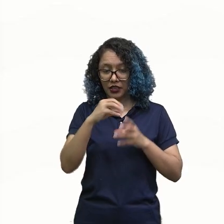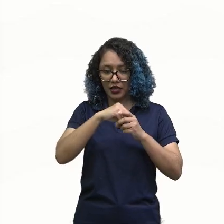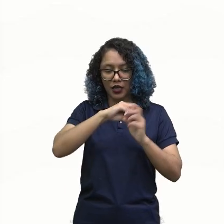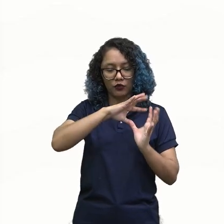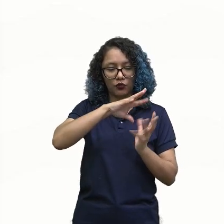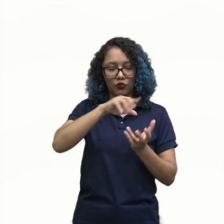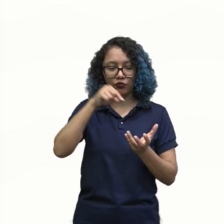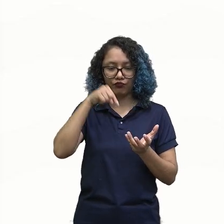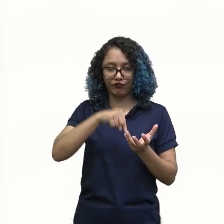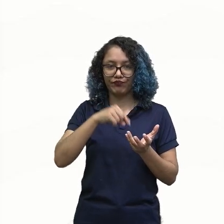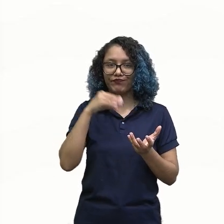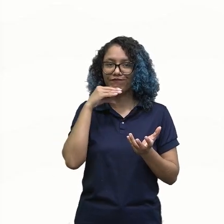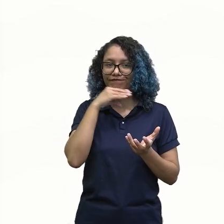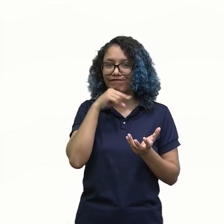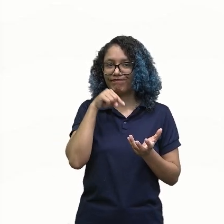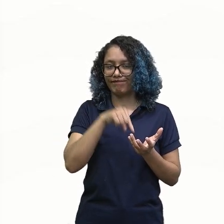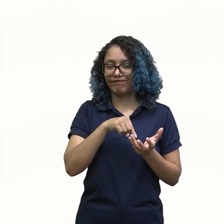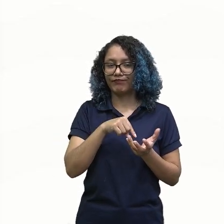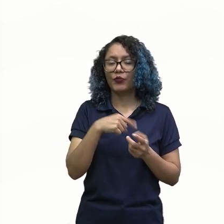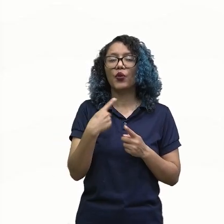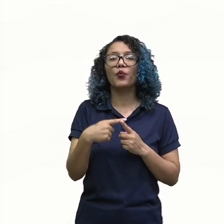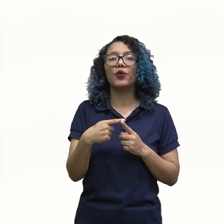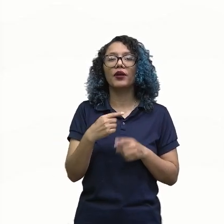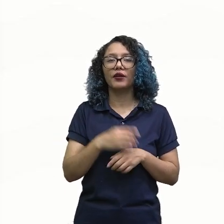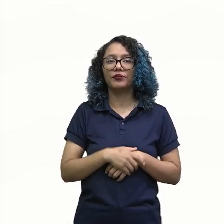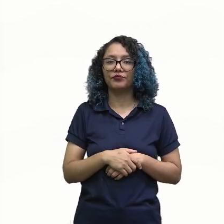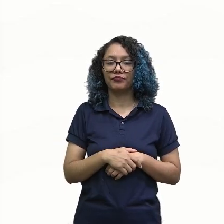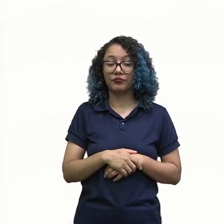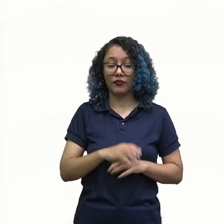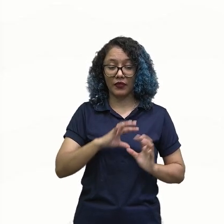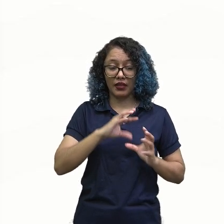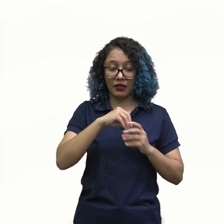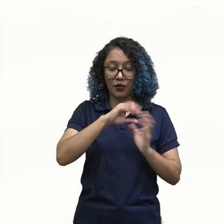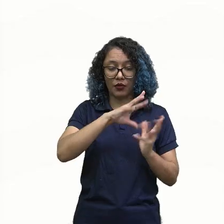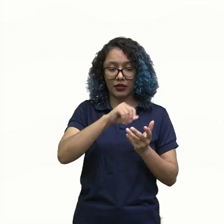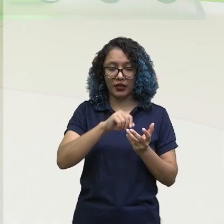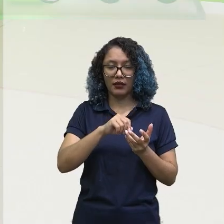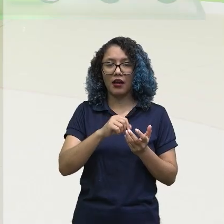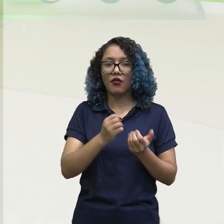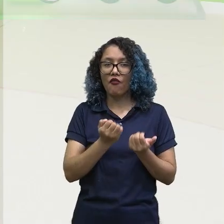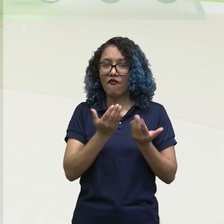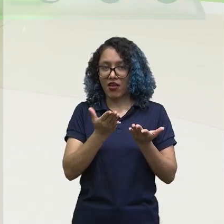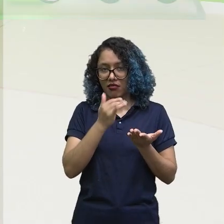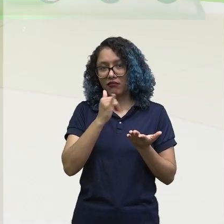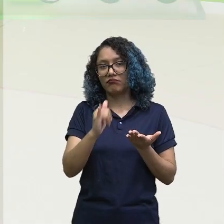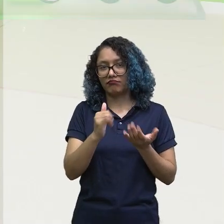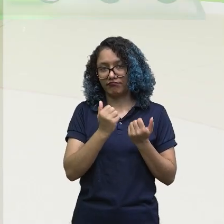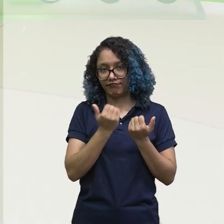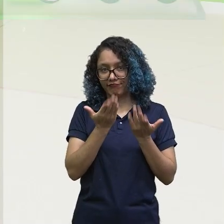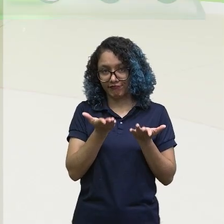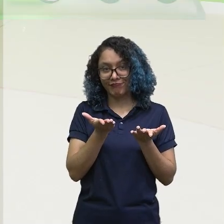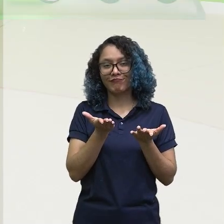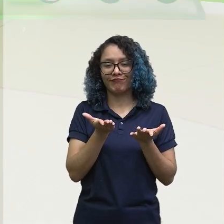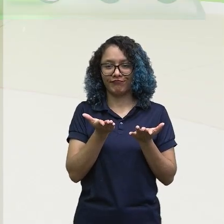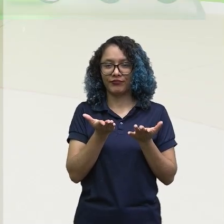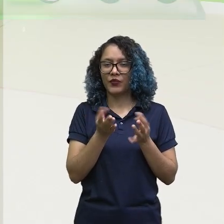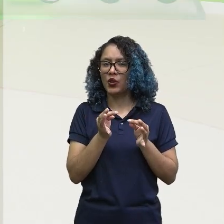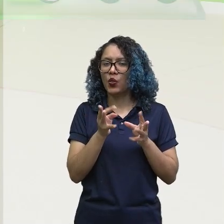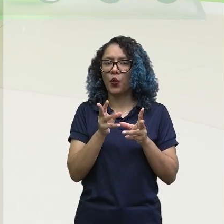o planeta, ele realmente fornece energia para que todas as